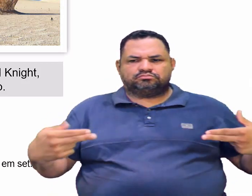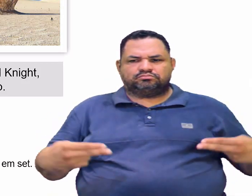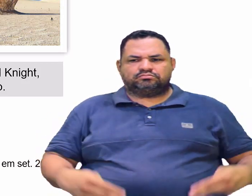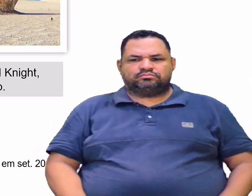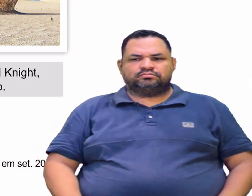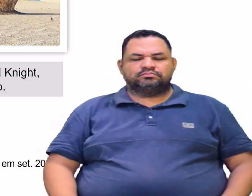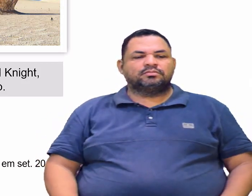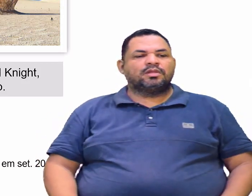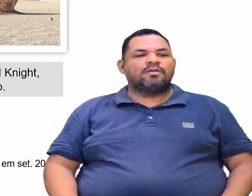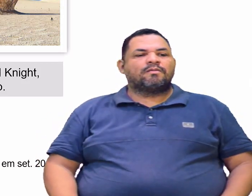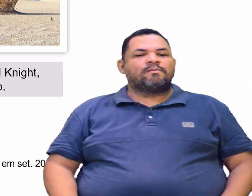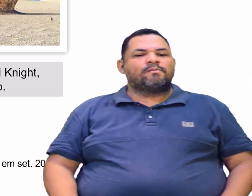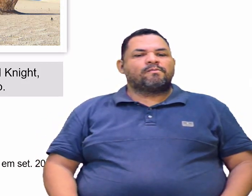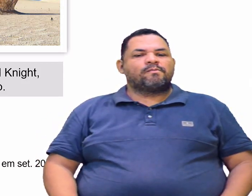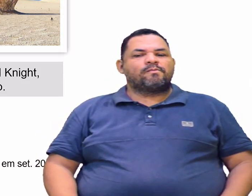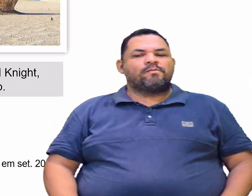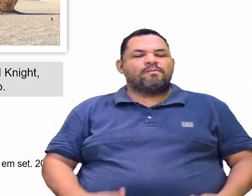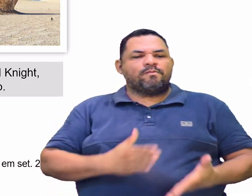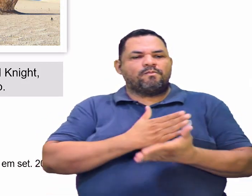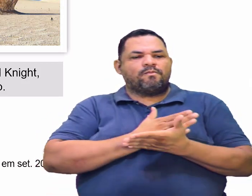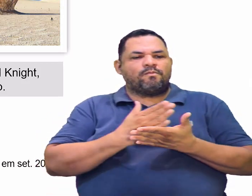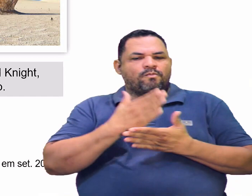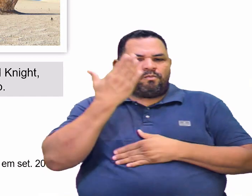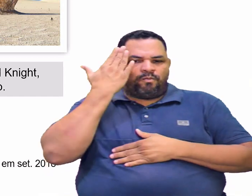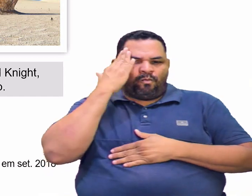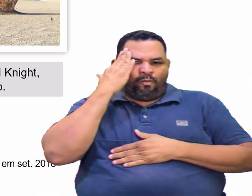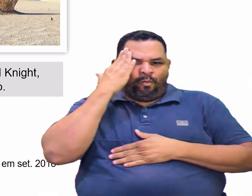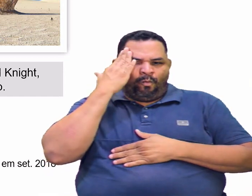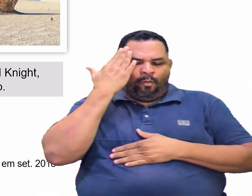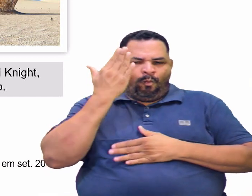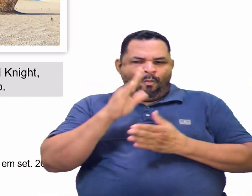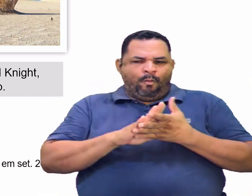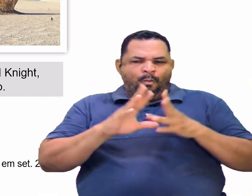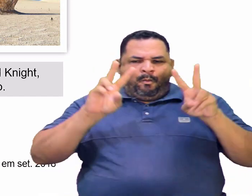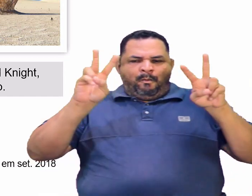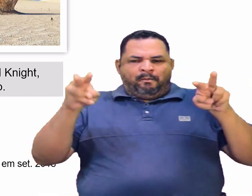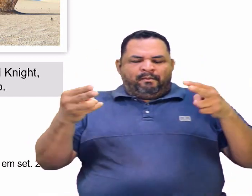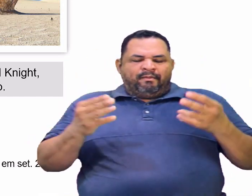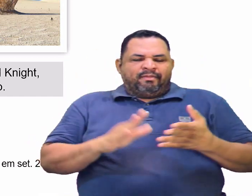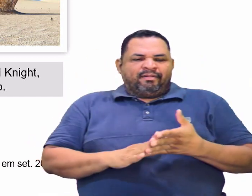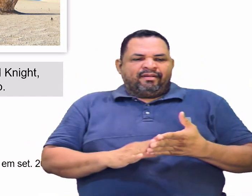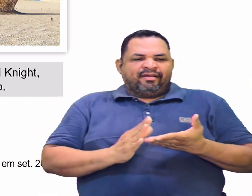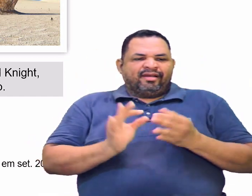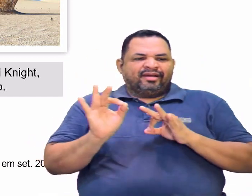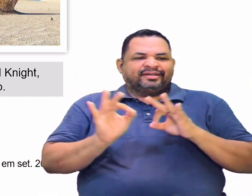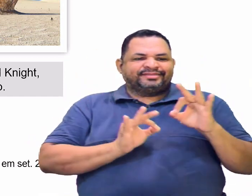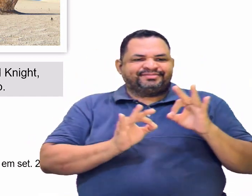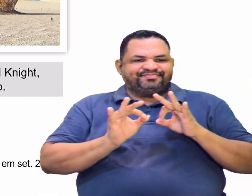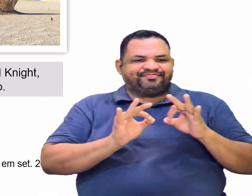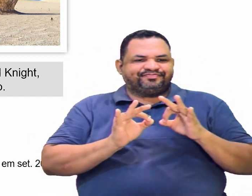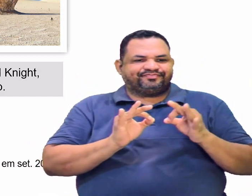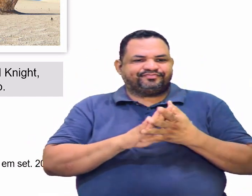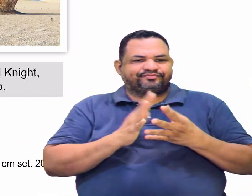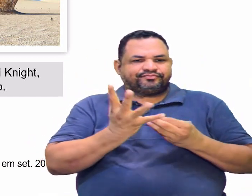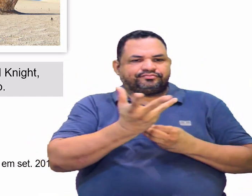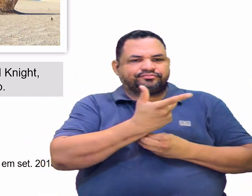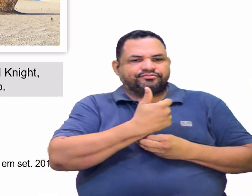aqui para o nosso início de entendimento a respeito desse assunto aqui. As formas de arte